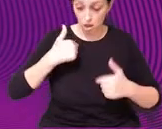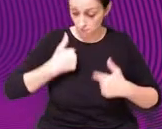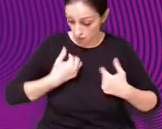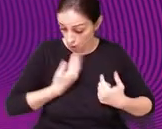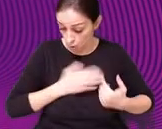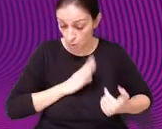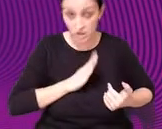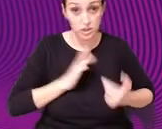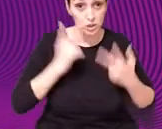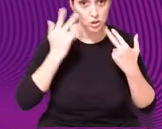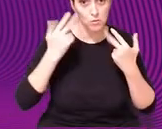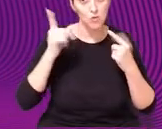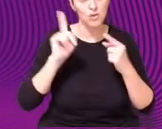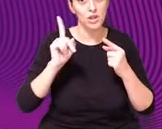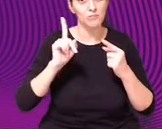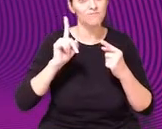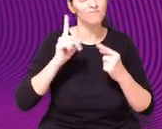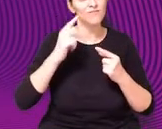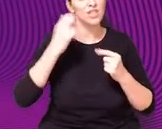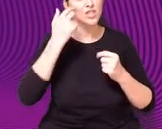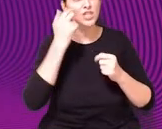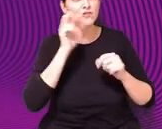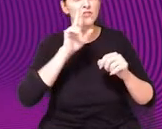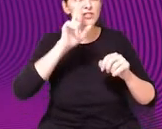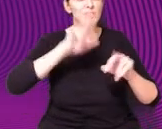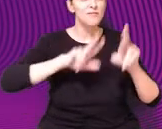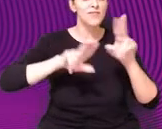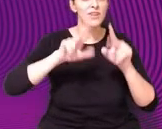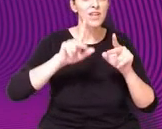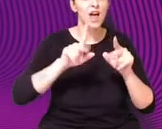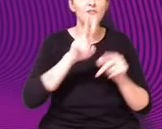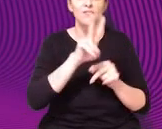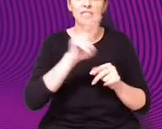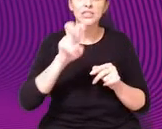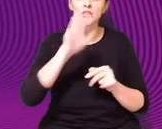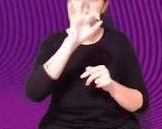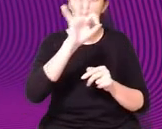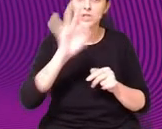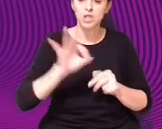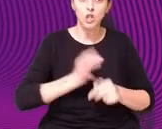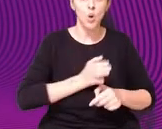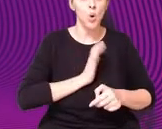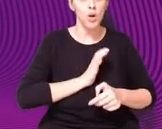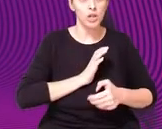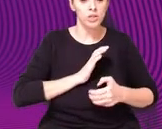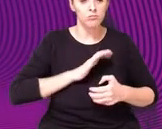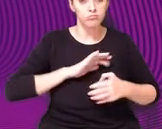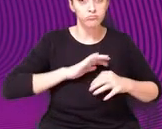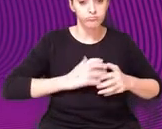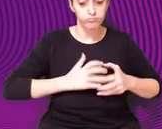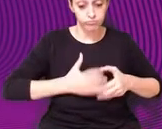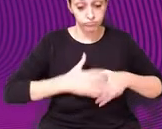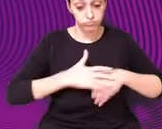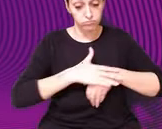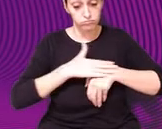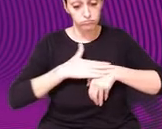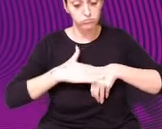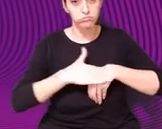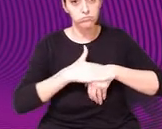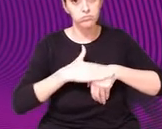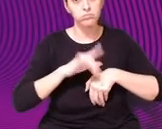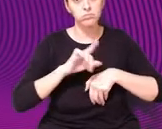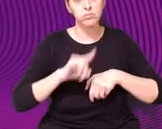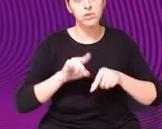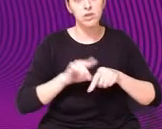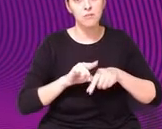forma difusa, acometendo mais de 25% do miocárdio, pegando parede anterior,